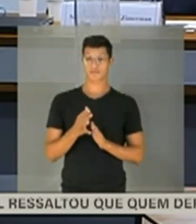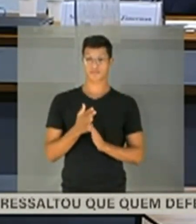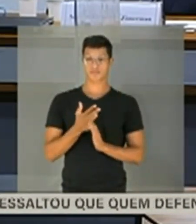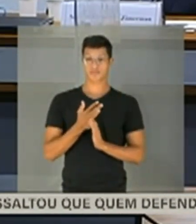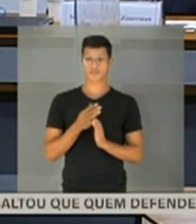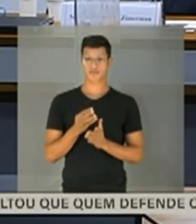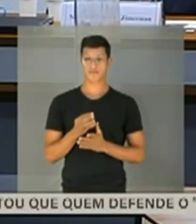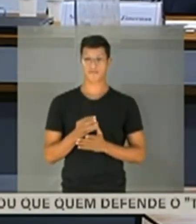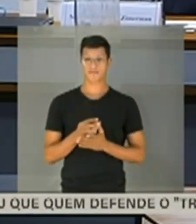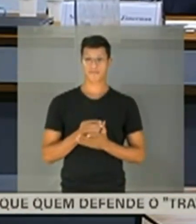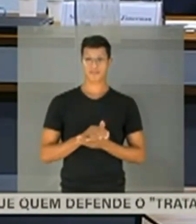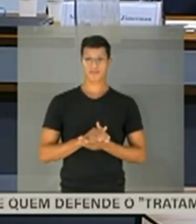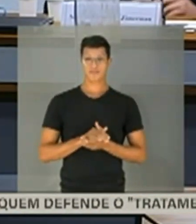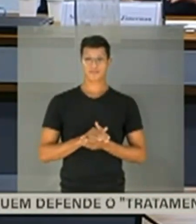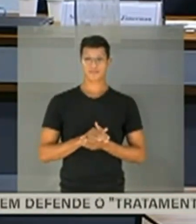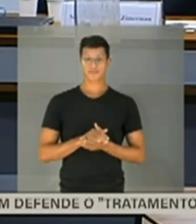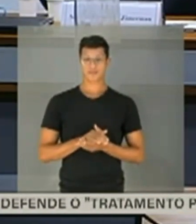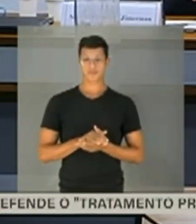favor.